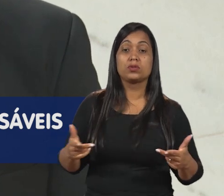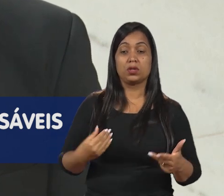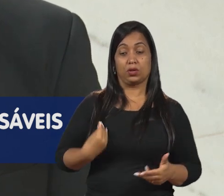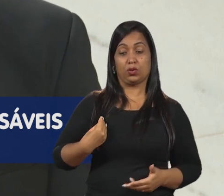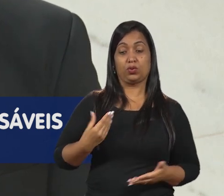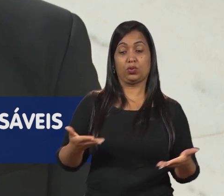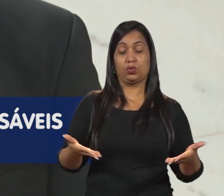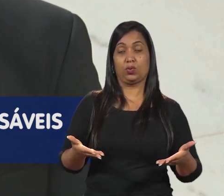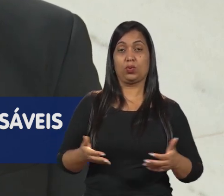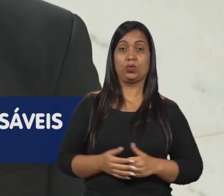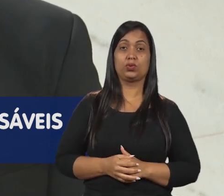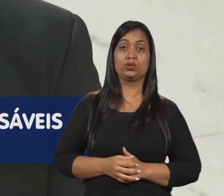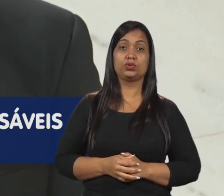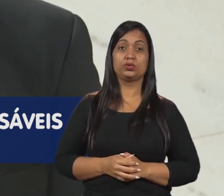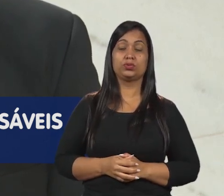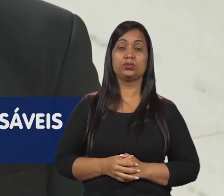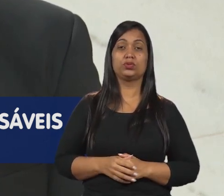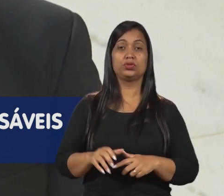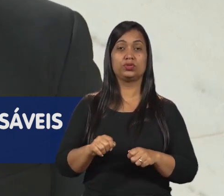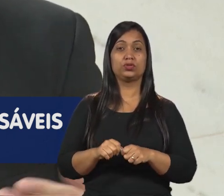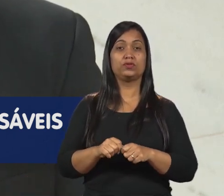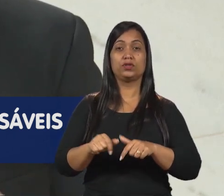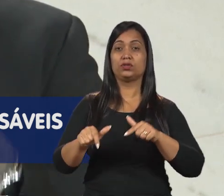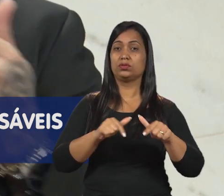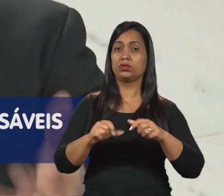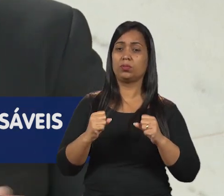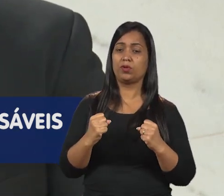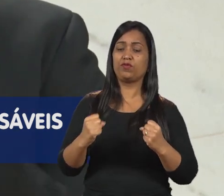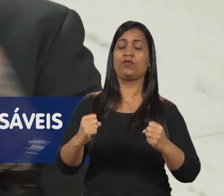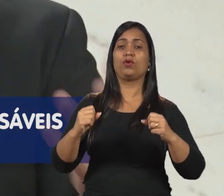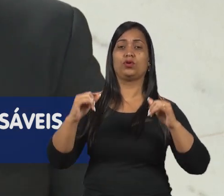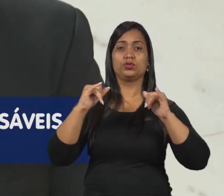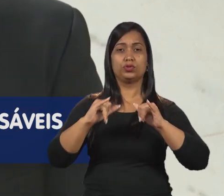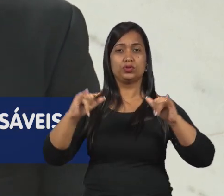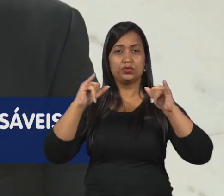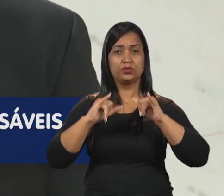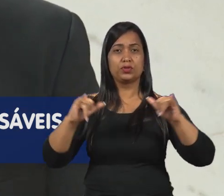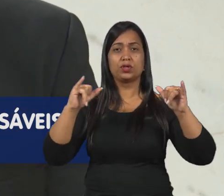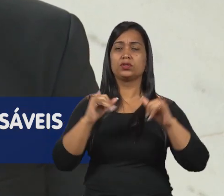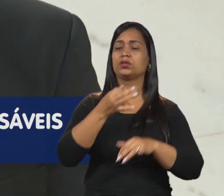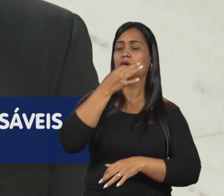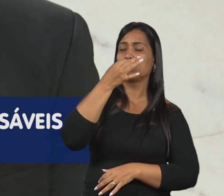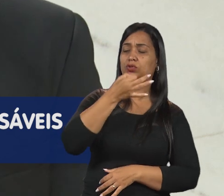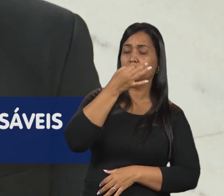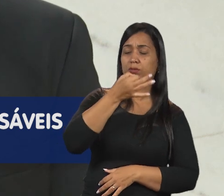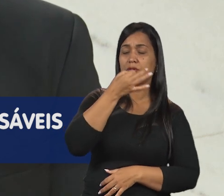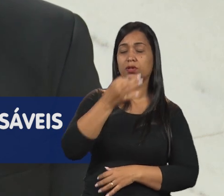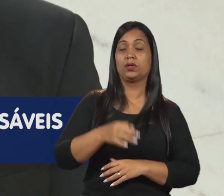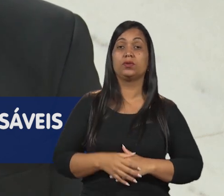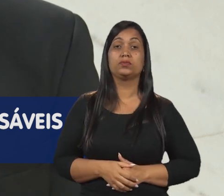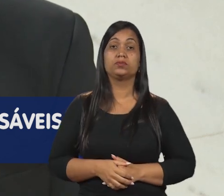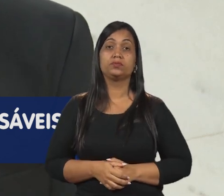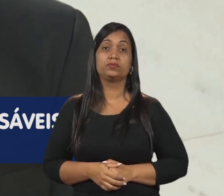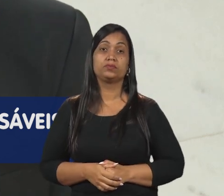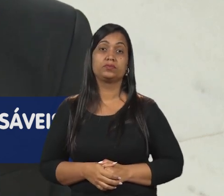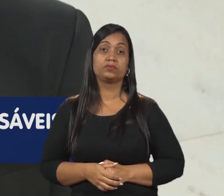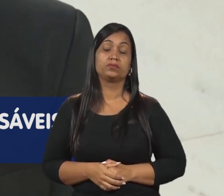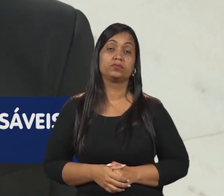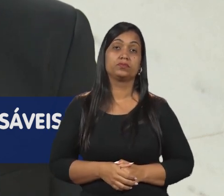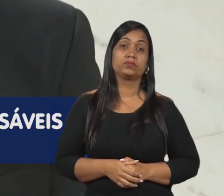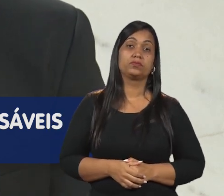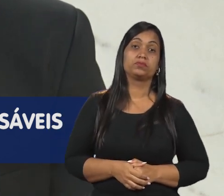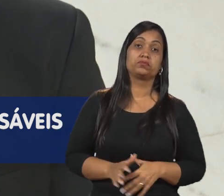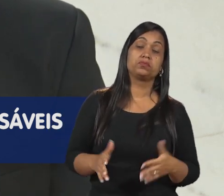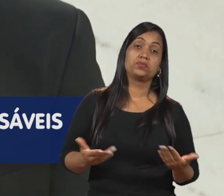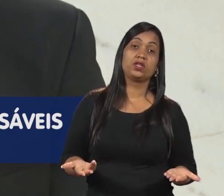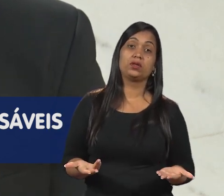A gente fez um trabalho forte de divulgação, de fala, de opinião, né? E até